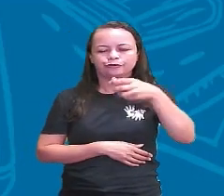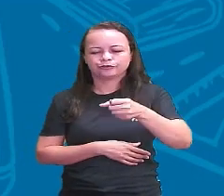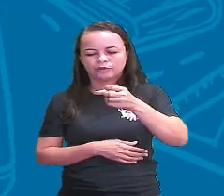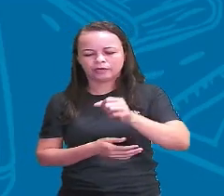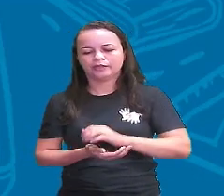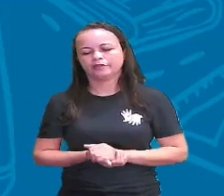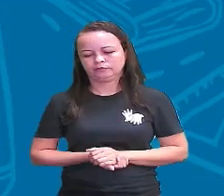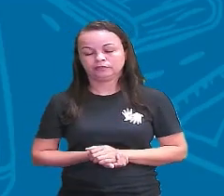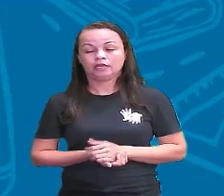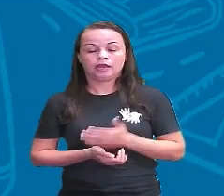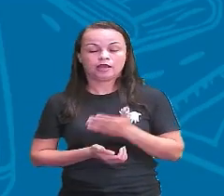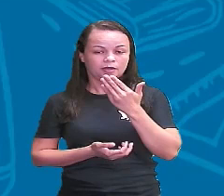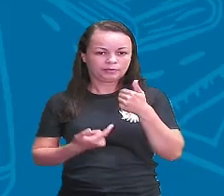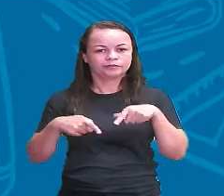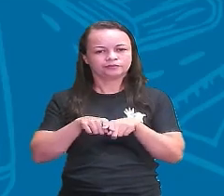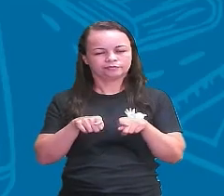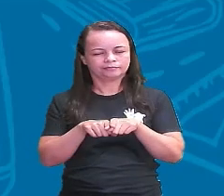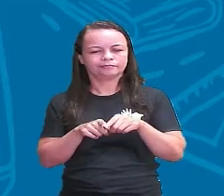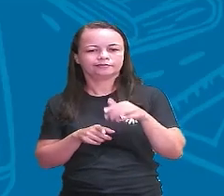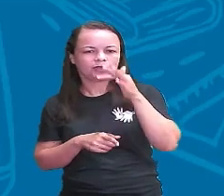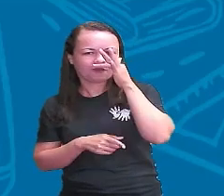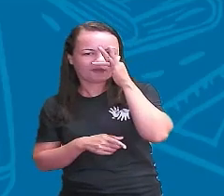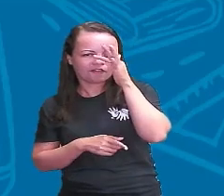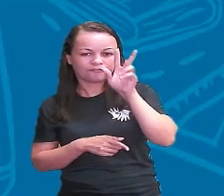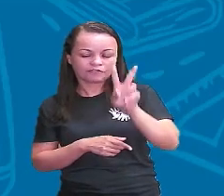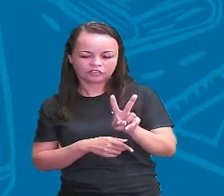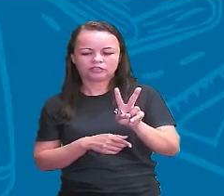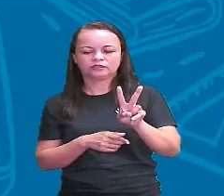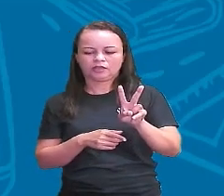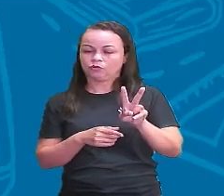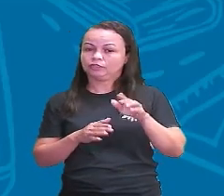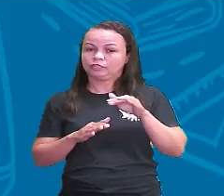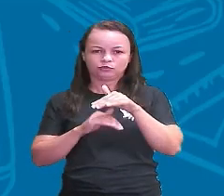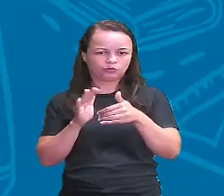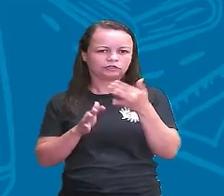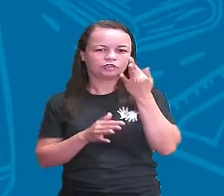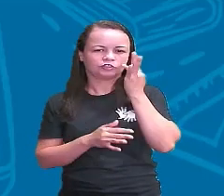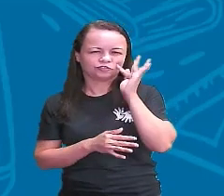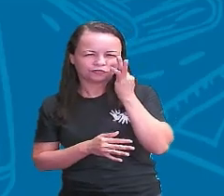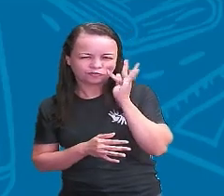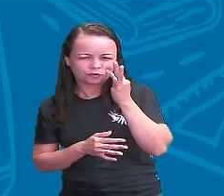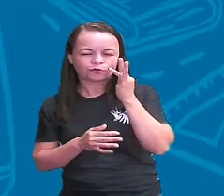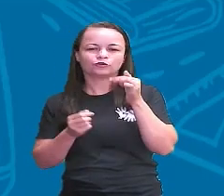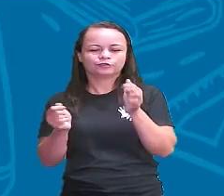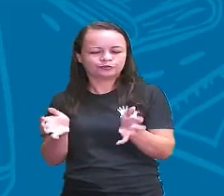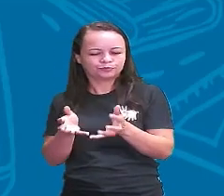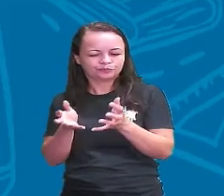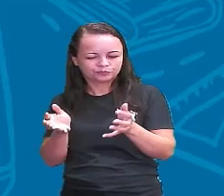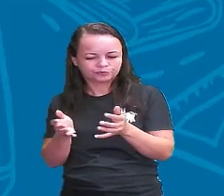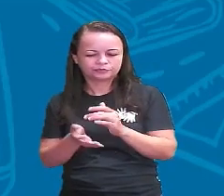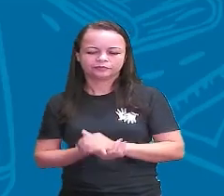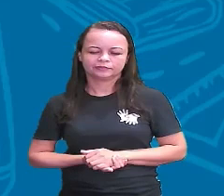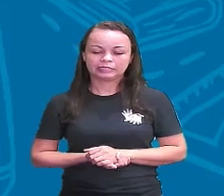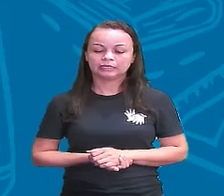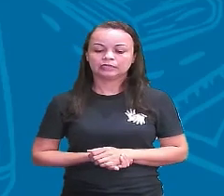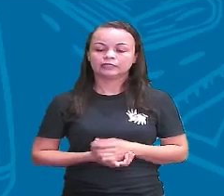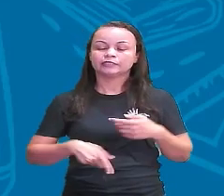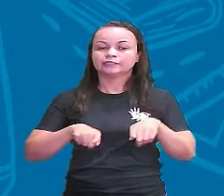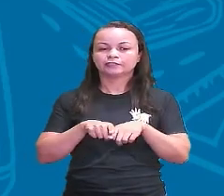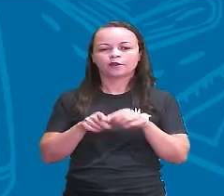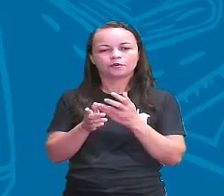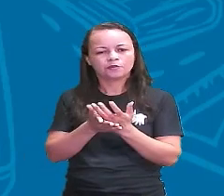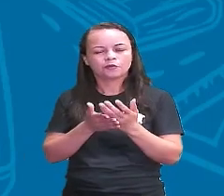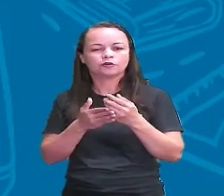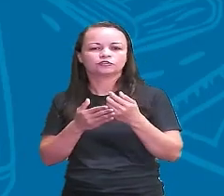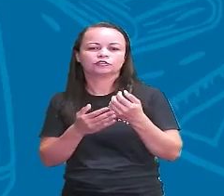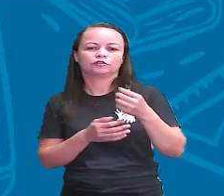origem vegetal, né? E aí a gente inclui todas as frutas, todas as hortaliças. E nós temos os alimentos de